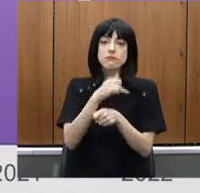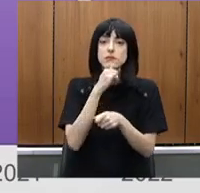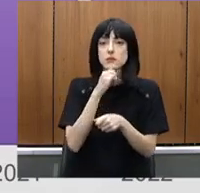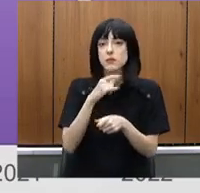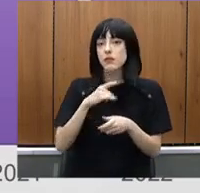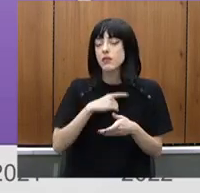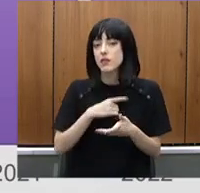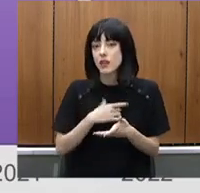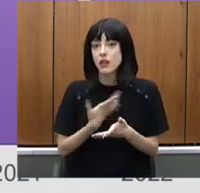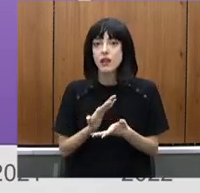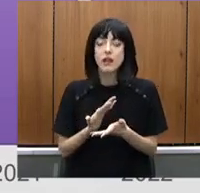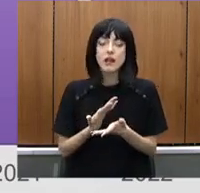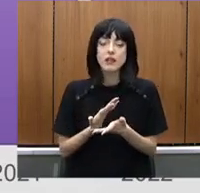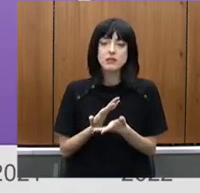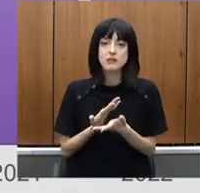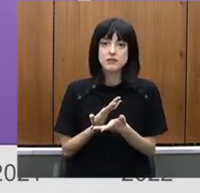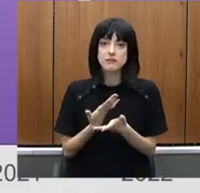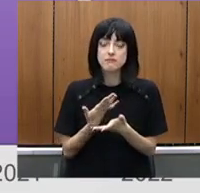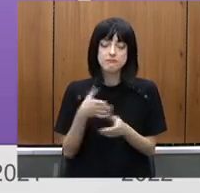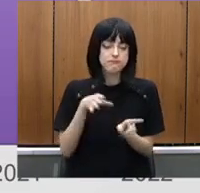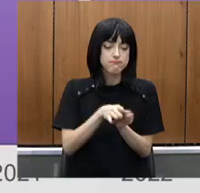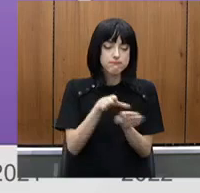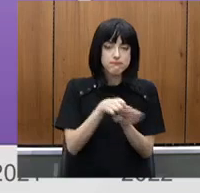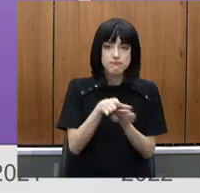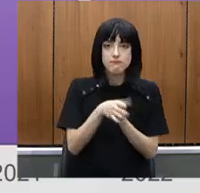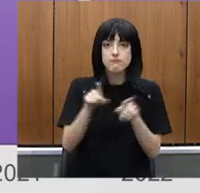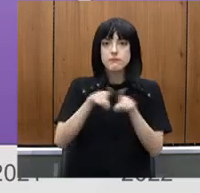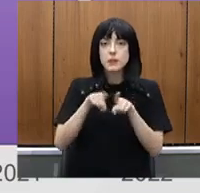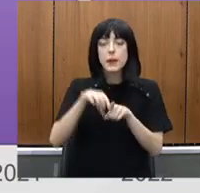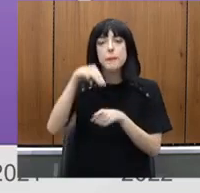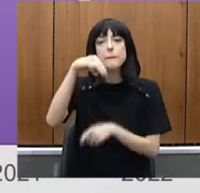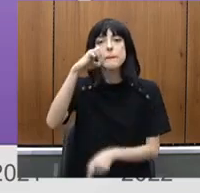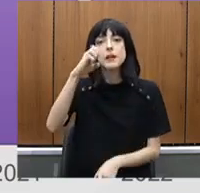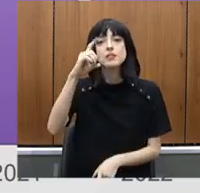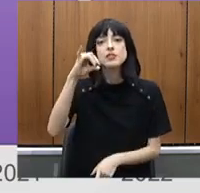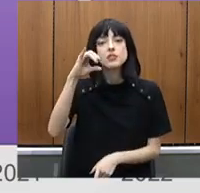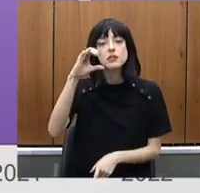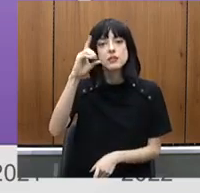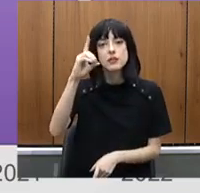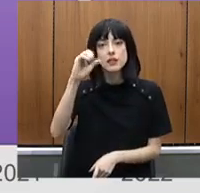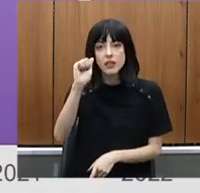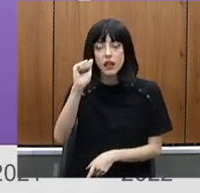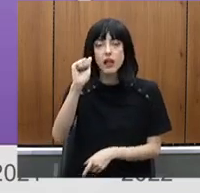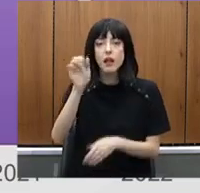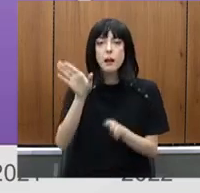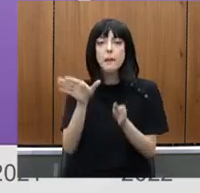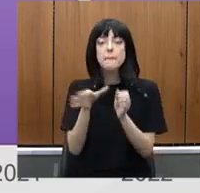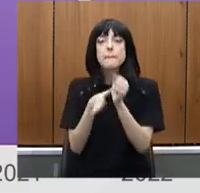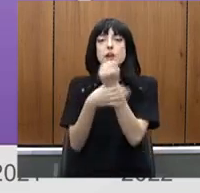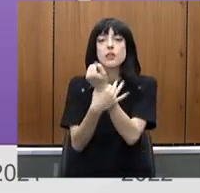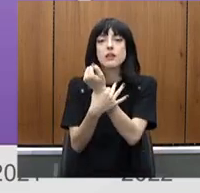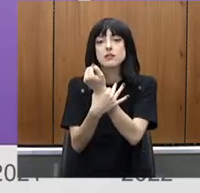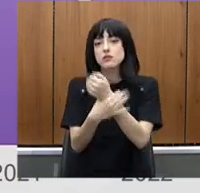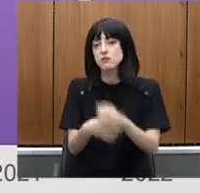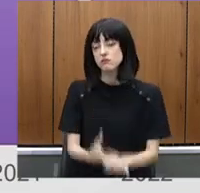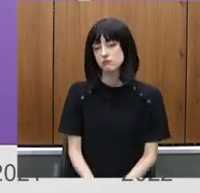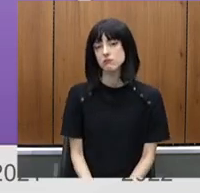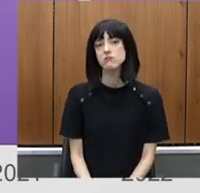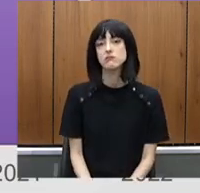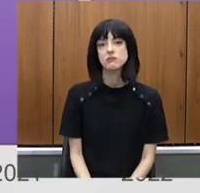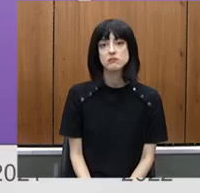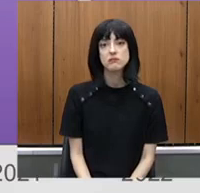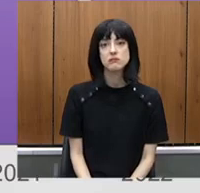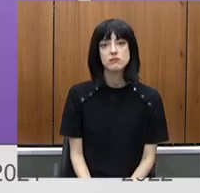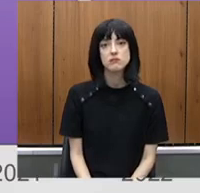então assim é ao todo nesse ano então de 2022 nós já realizamos até o turbo quase 50 mil